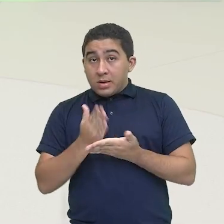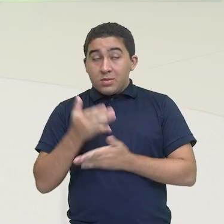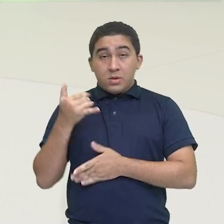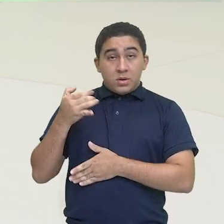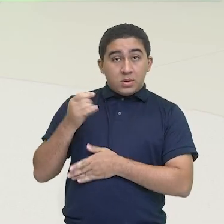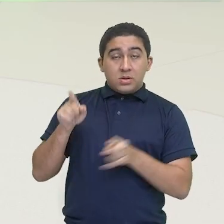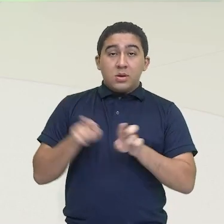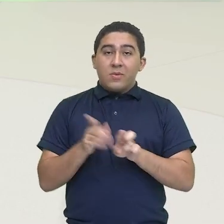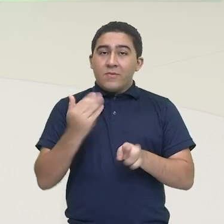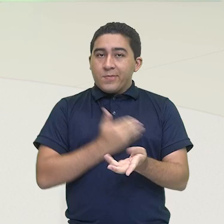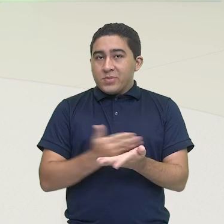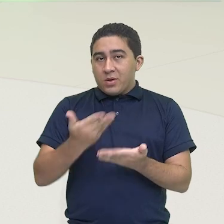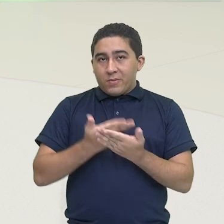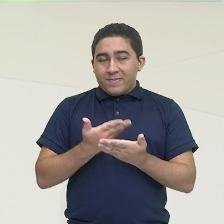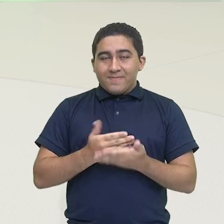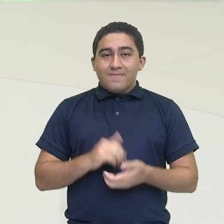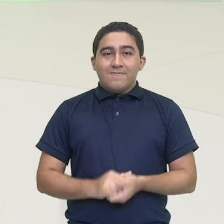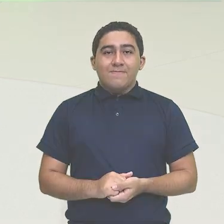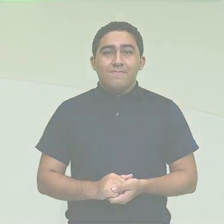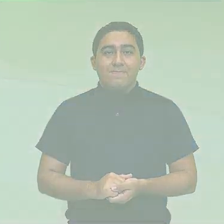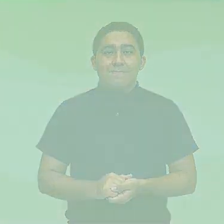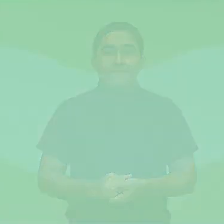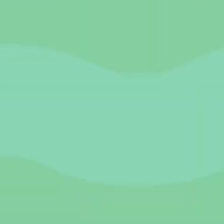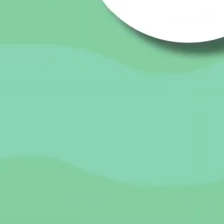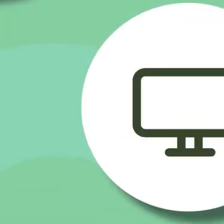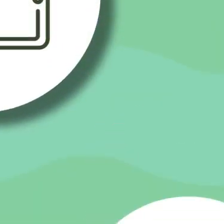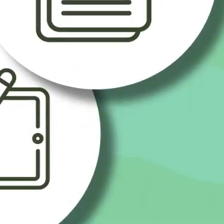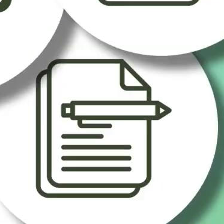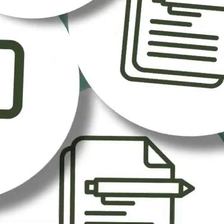caneta na mão e vamos para a nossa aula.